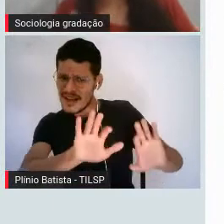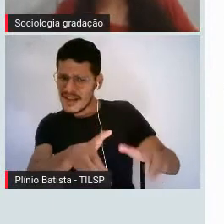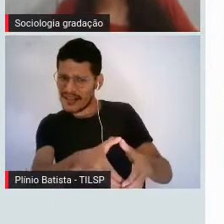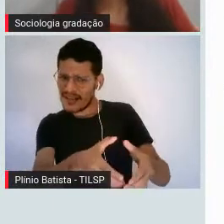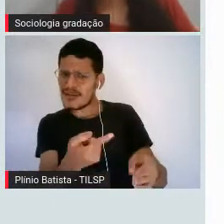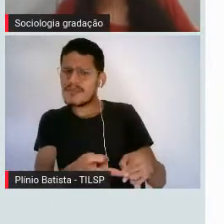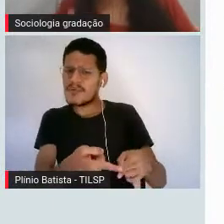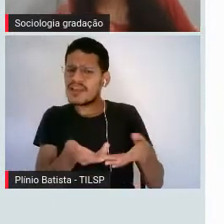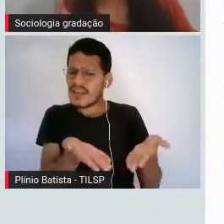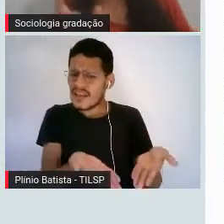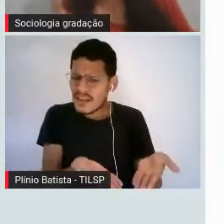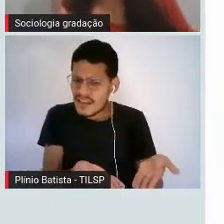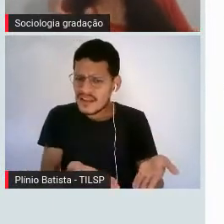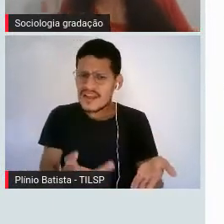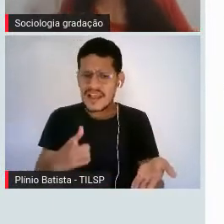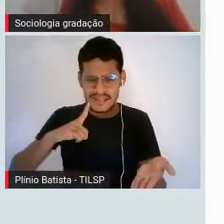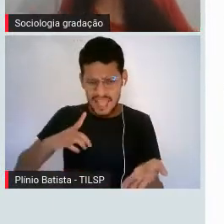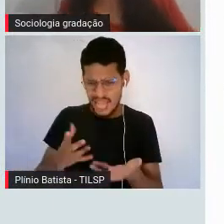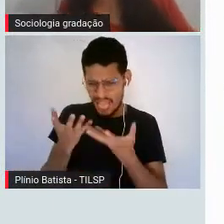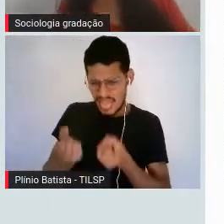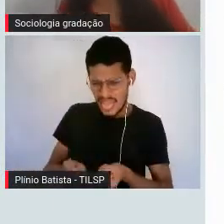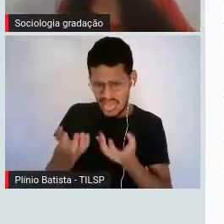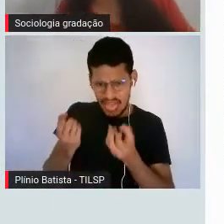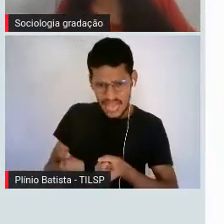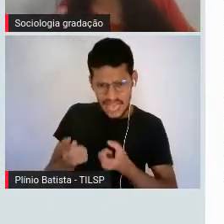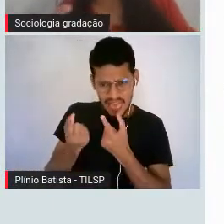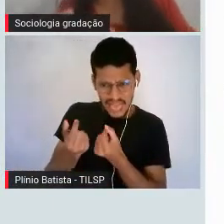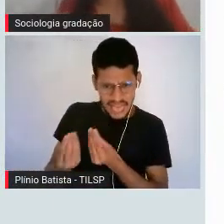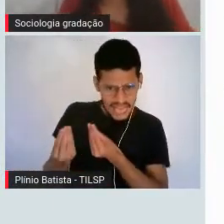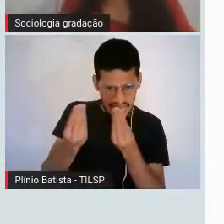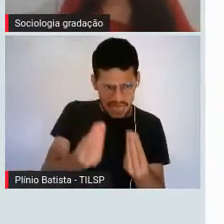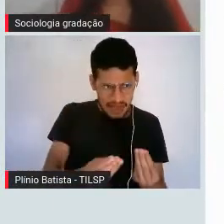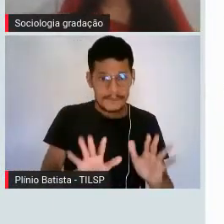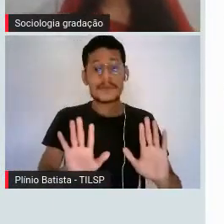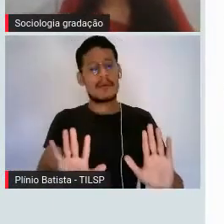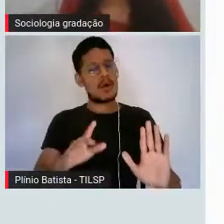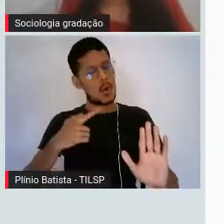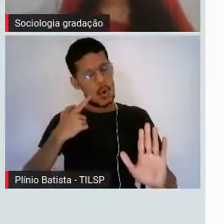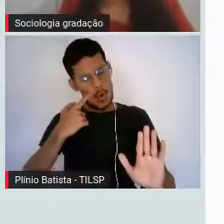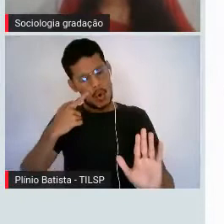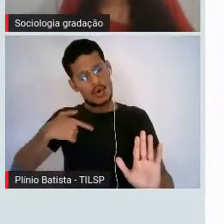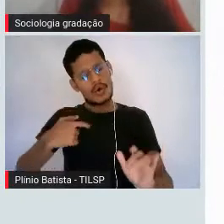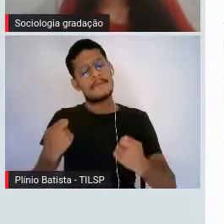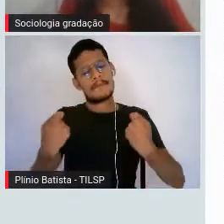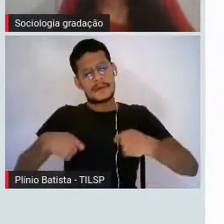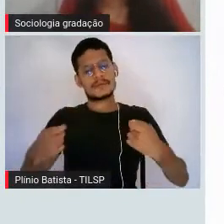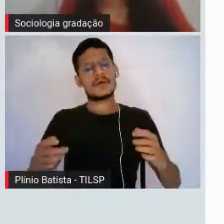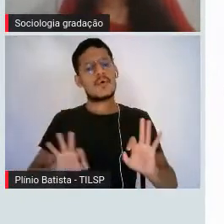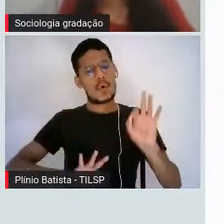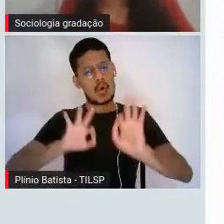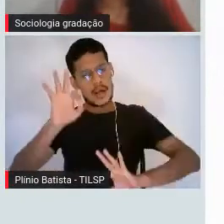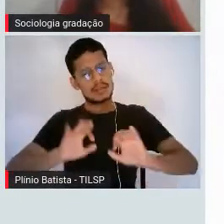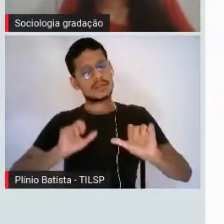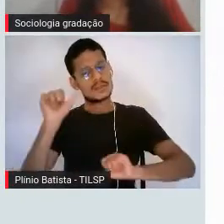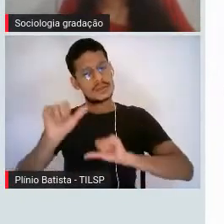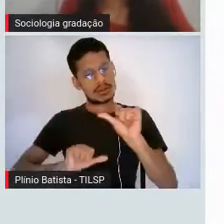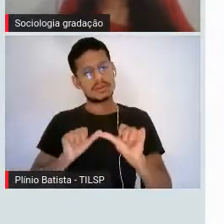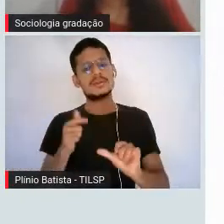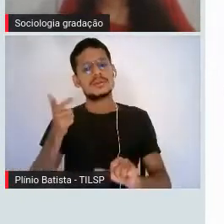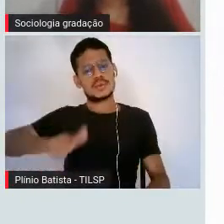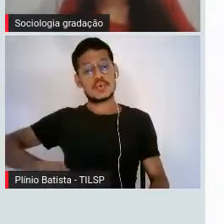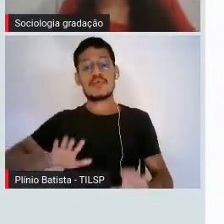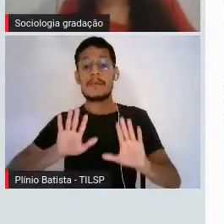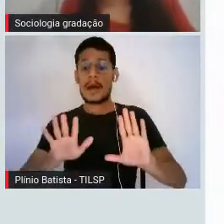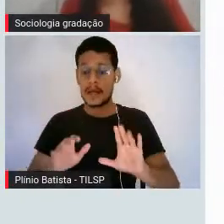que vamos reorganizar essa estruturação, né? Mas essa estruturação a gente